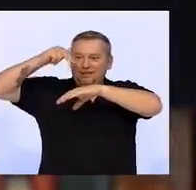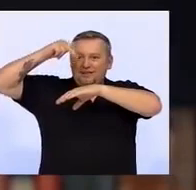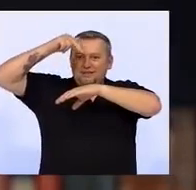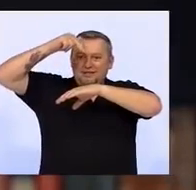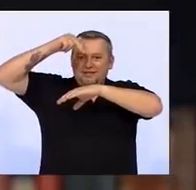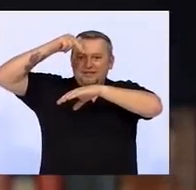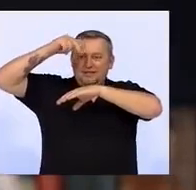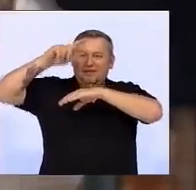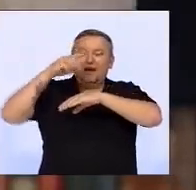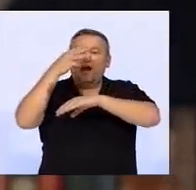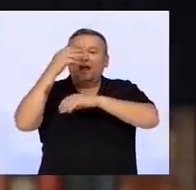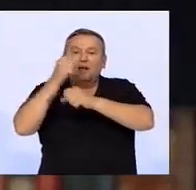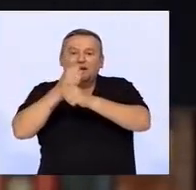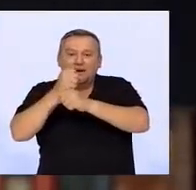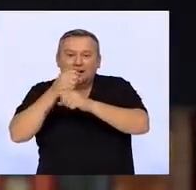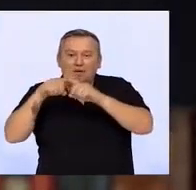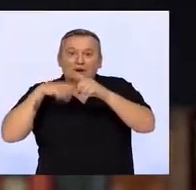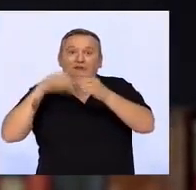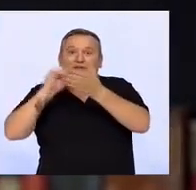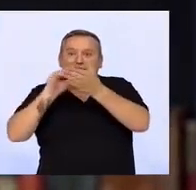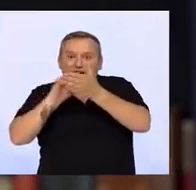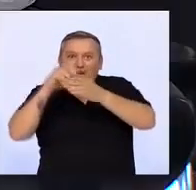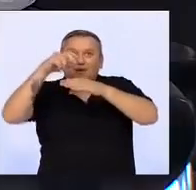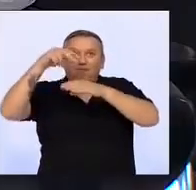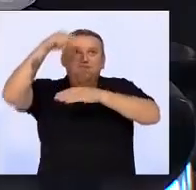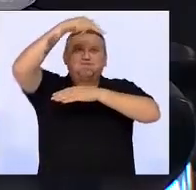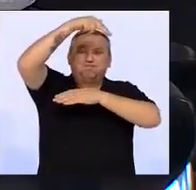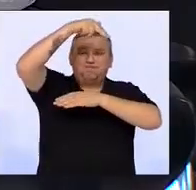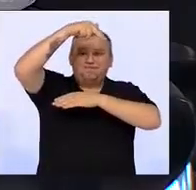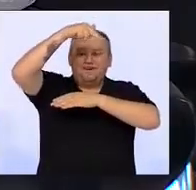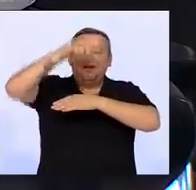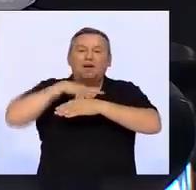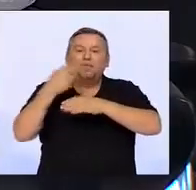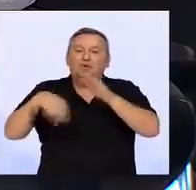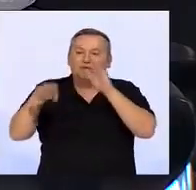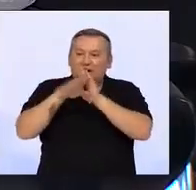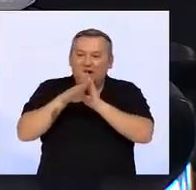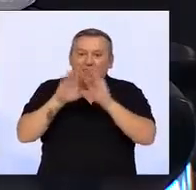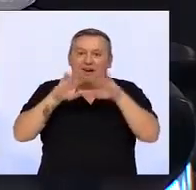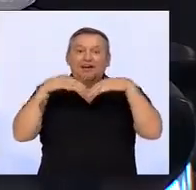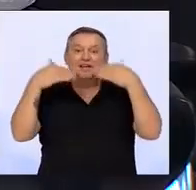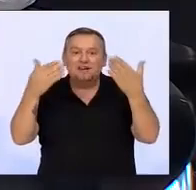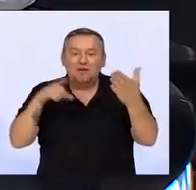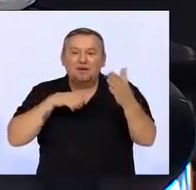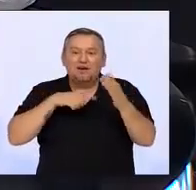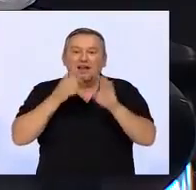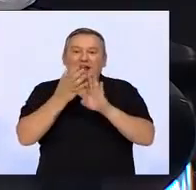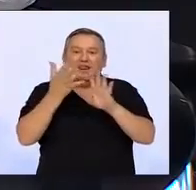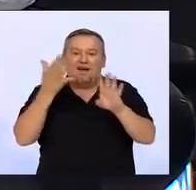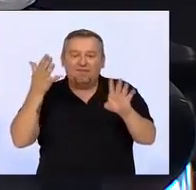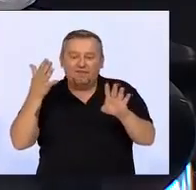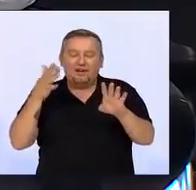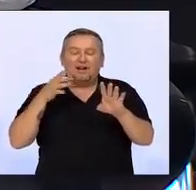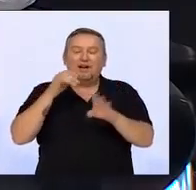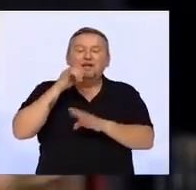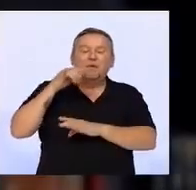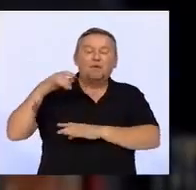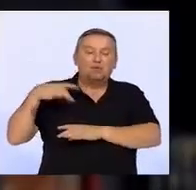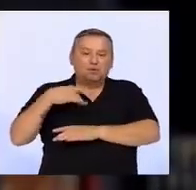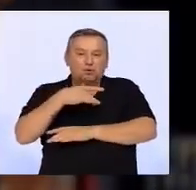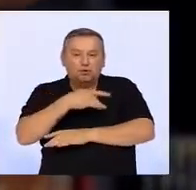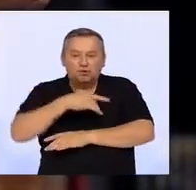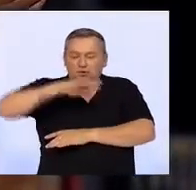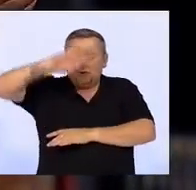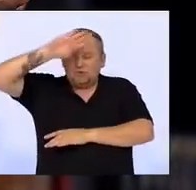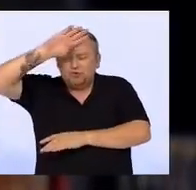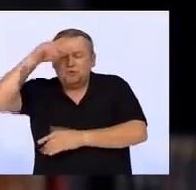1/3 nesses 30 anos, mas tem 2/3 da montanha ainda para chegar. Então, quem está na fila do pronto-socorro com o menino com febre, com